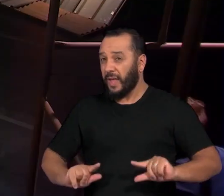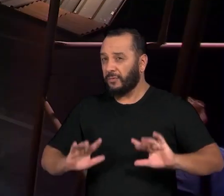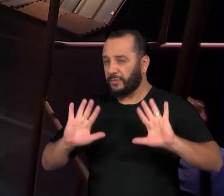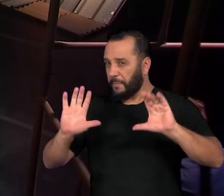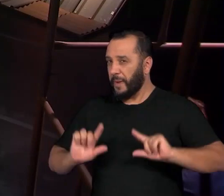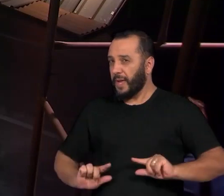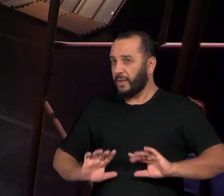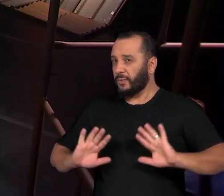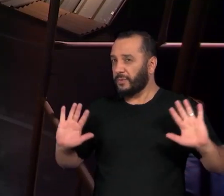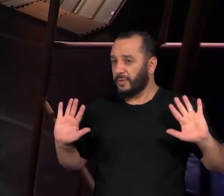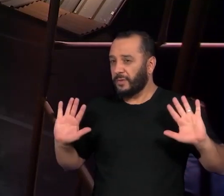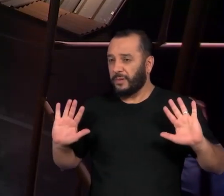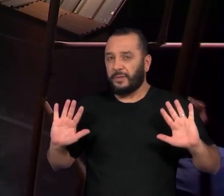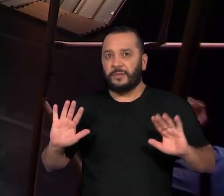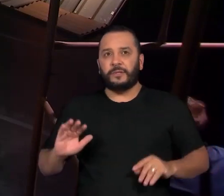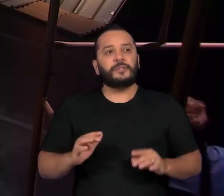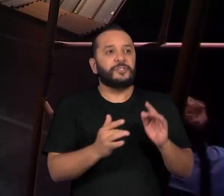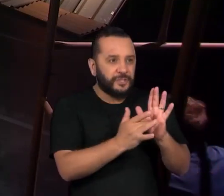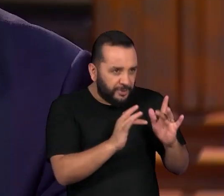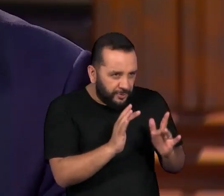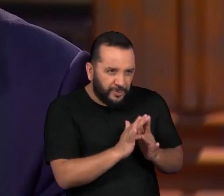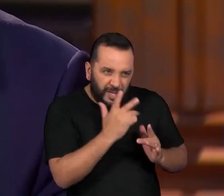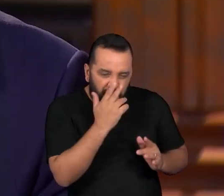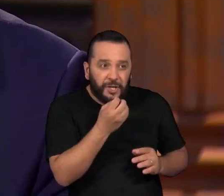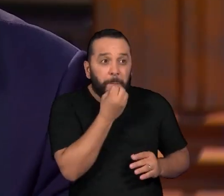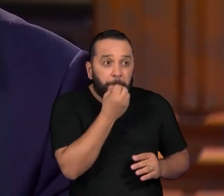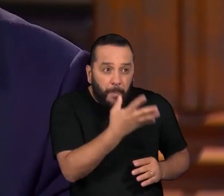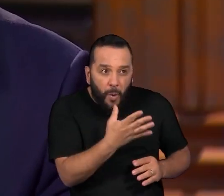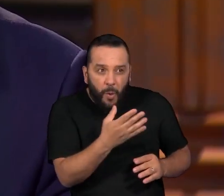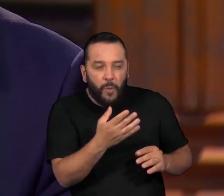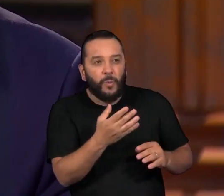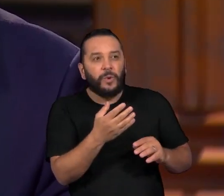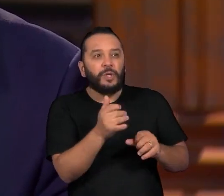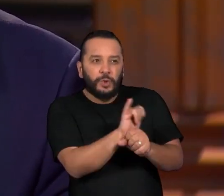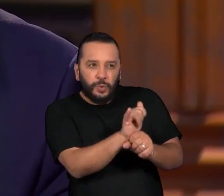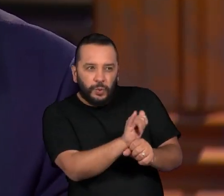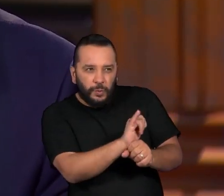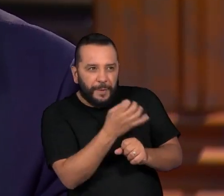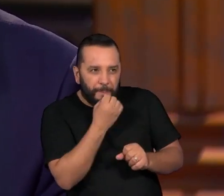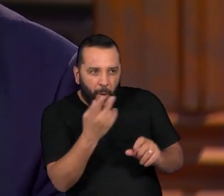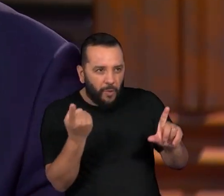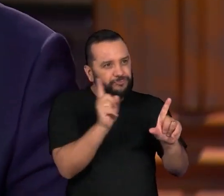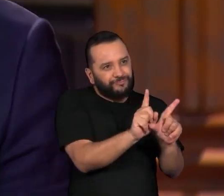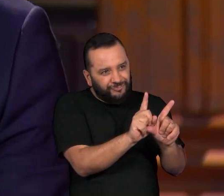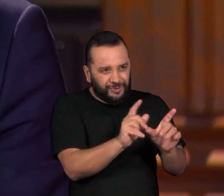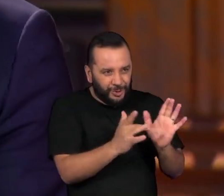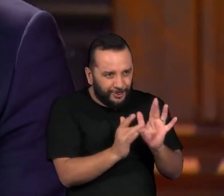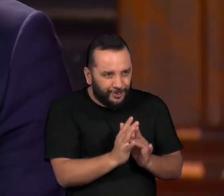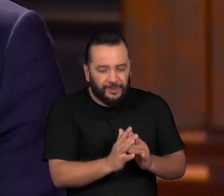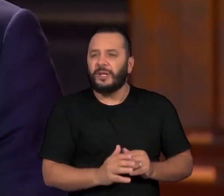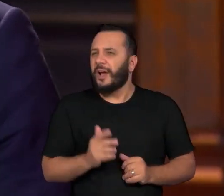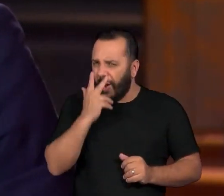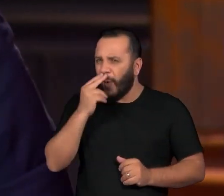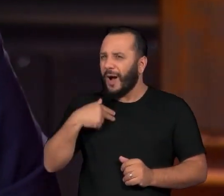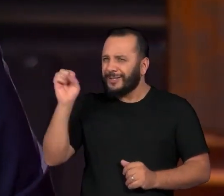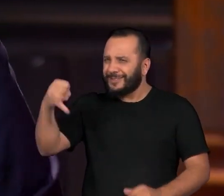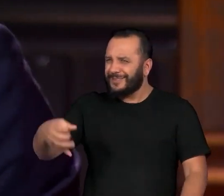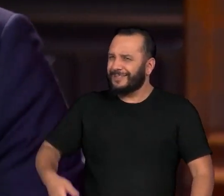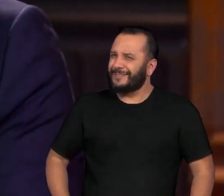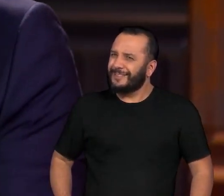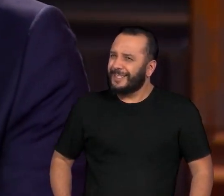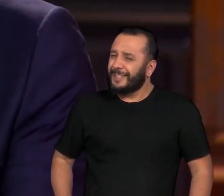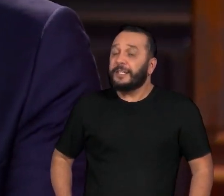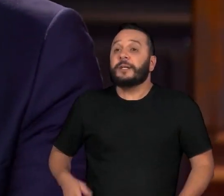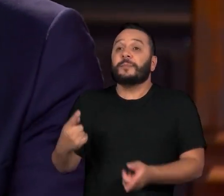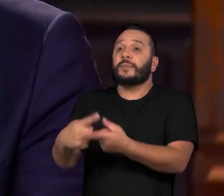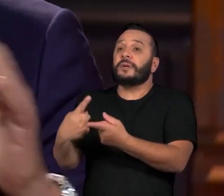mais Jesus seria um bom youtuber eu acredito que sim eu acredito que se nosso senhor vou te dar um exemplo Jesus